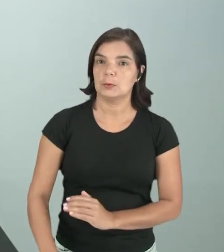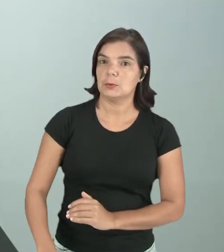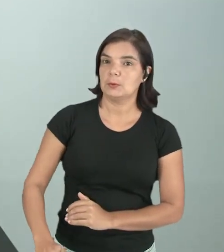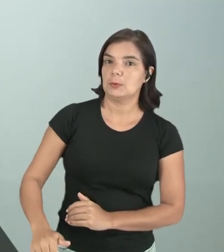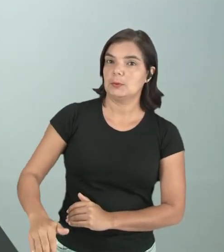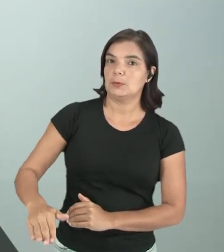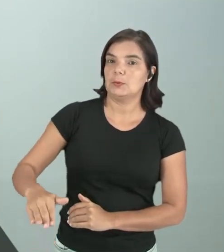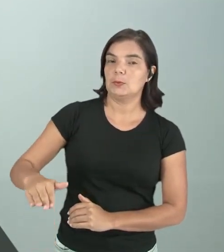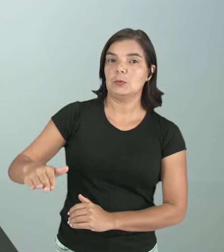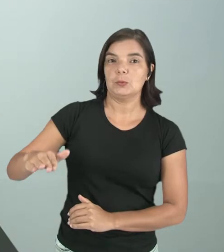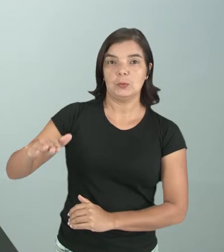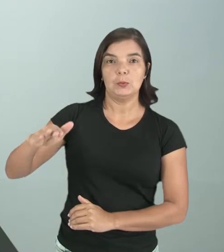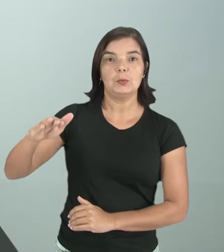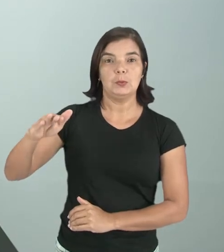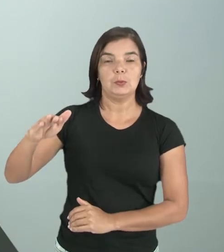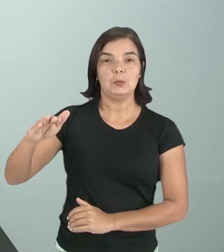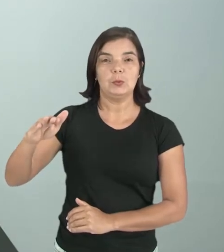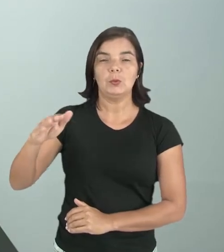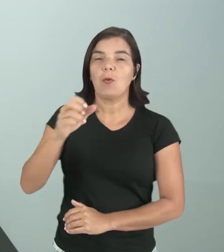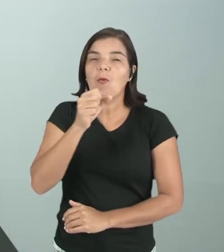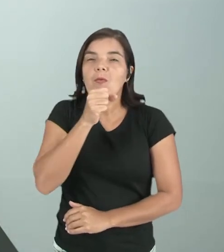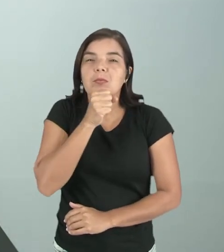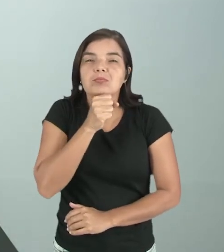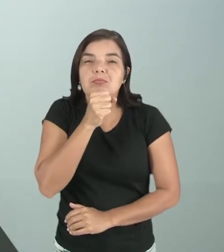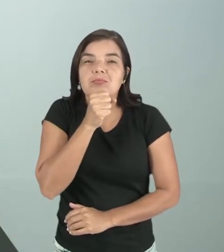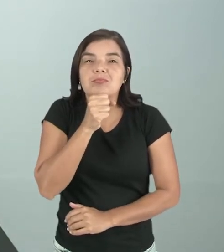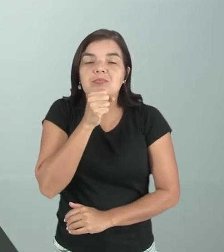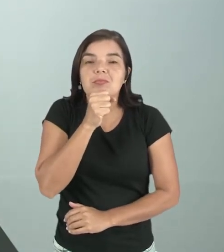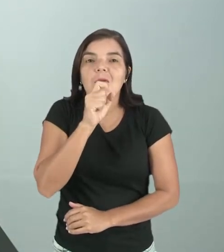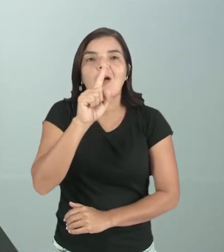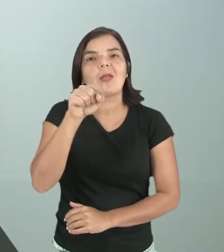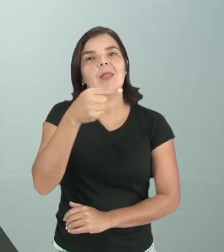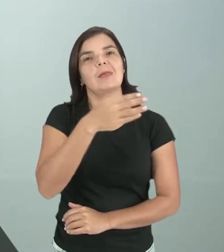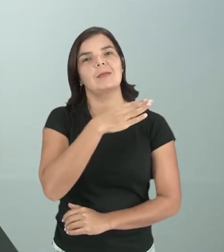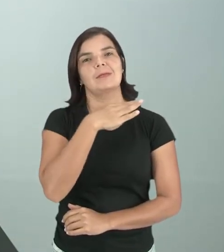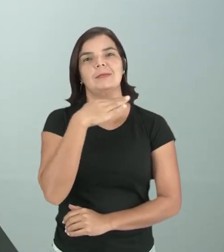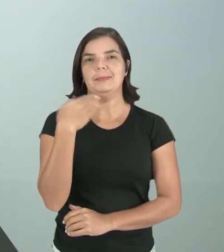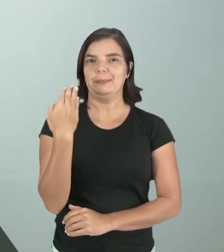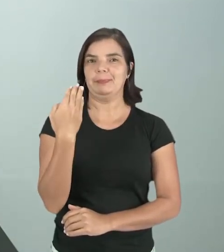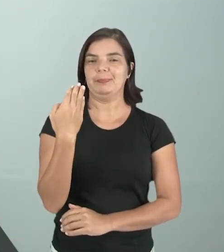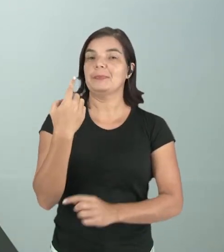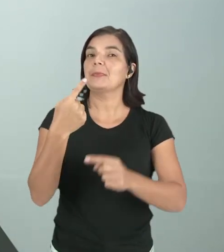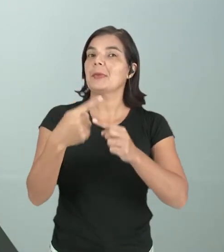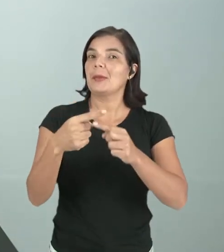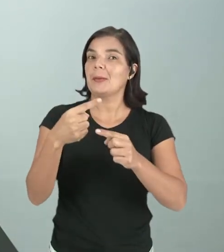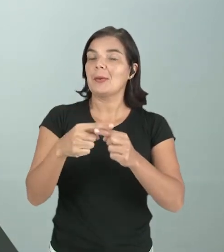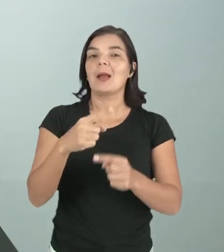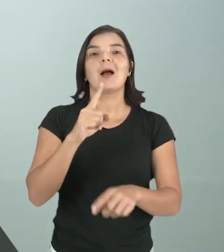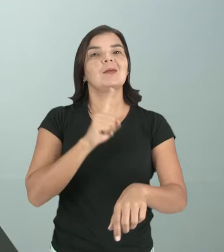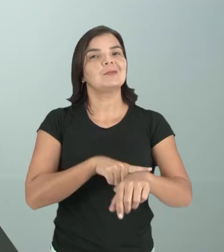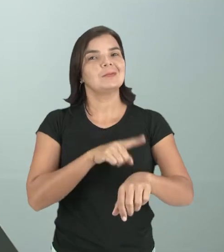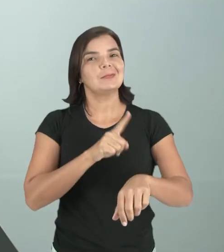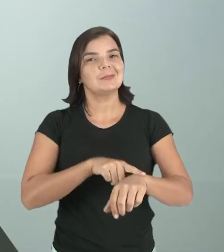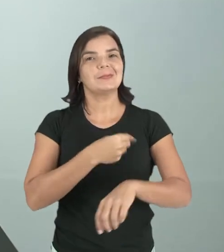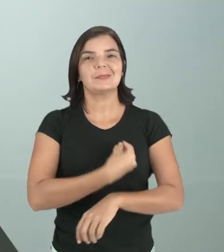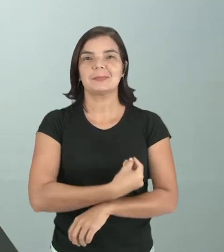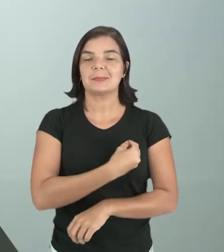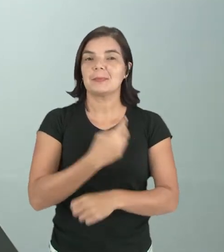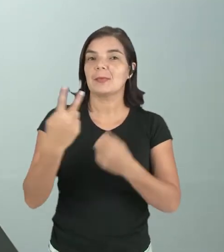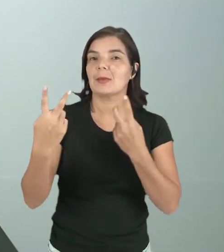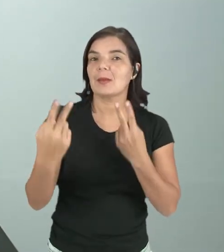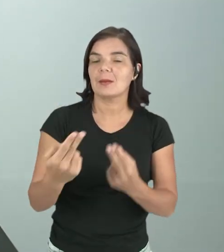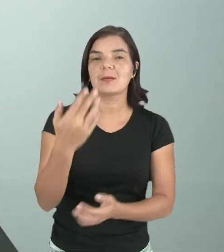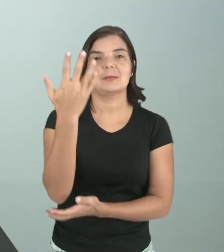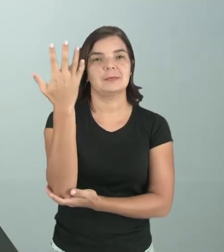se reproduz e quando a gente está bem velhinho, vocês lembram? Aí a gente morre. Porque há um tempo de vida. Da mesma forma são